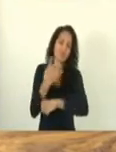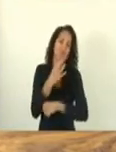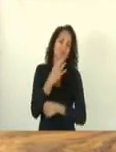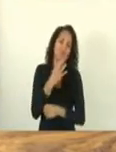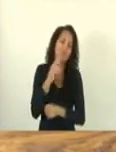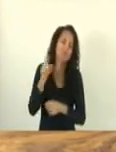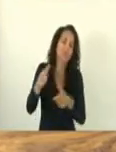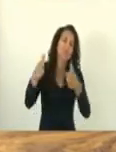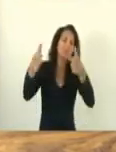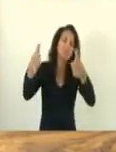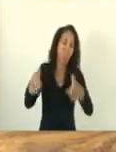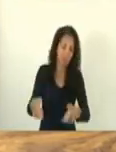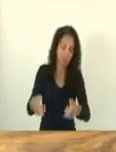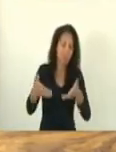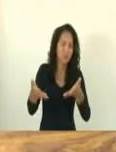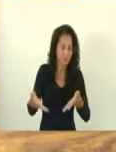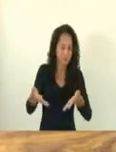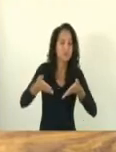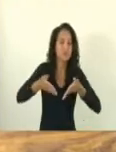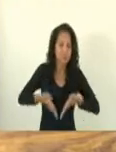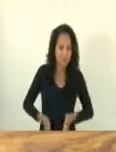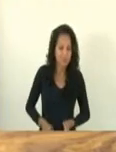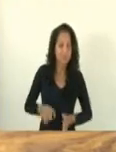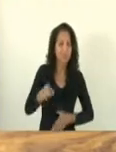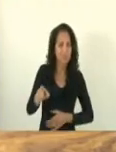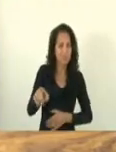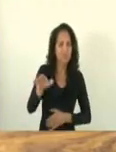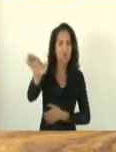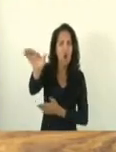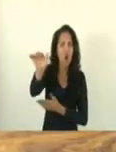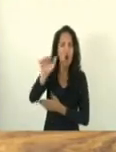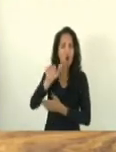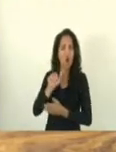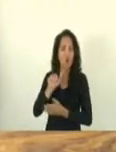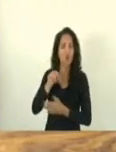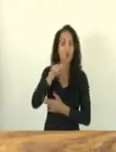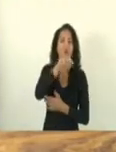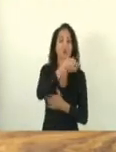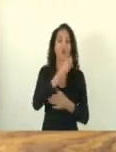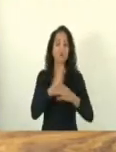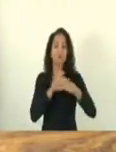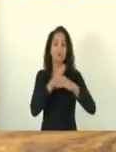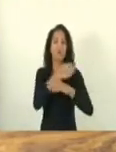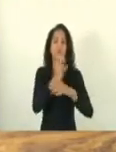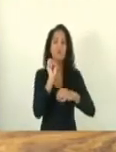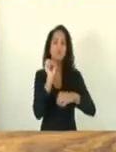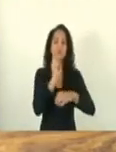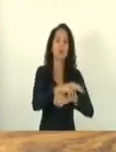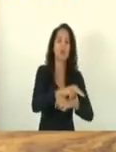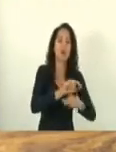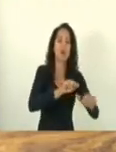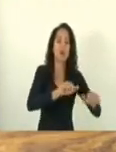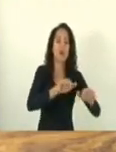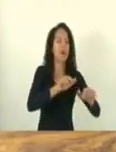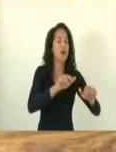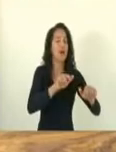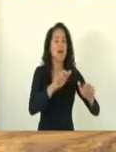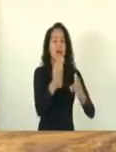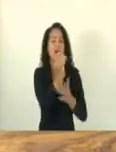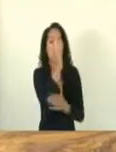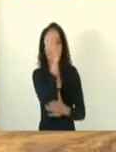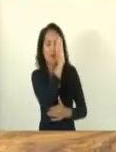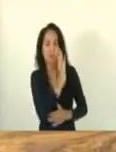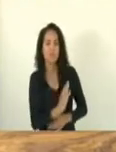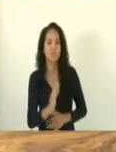de onde Richarlison veio, ele é convocado para a nossa alegria, para trazer, inclusive, divisas para o